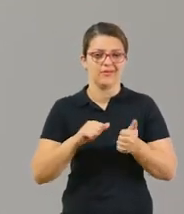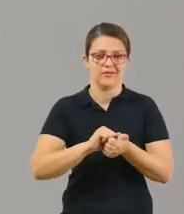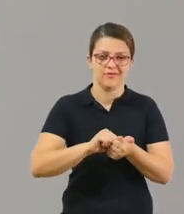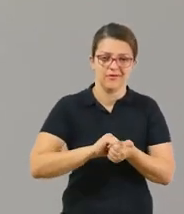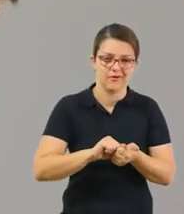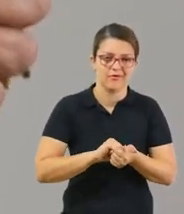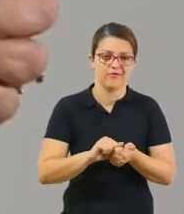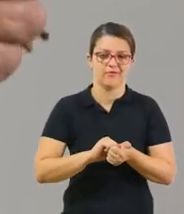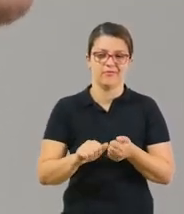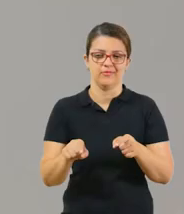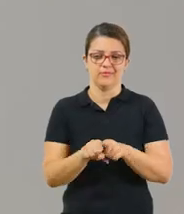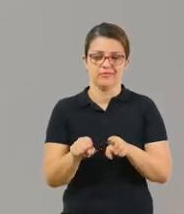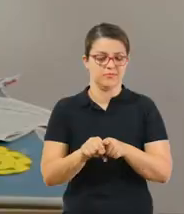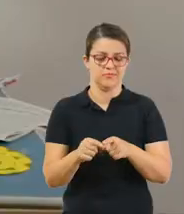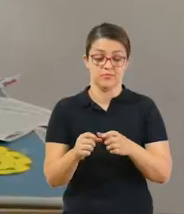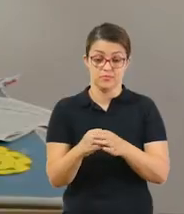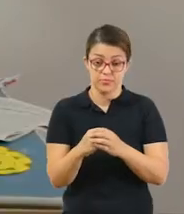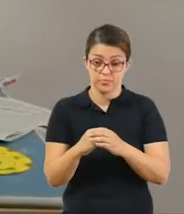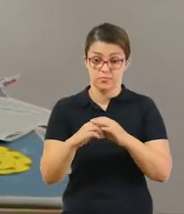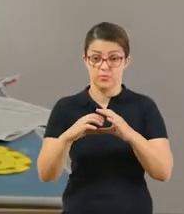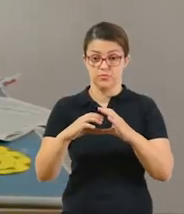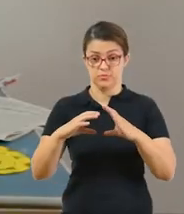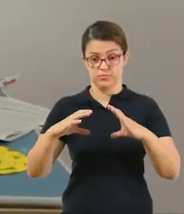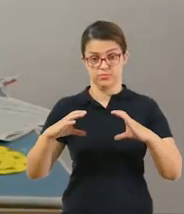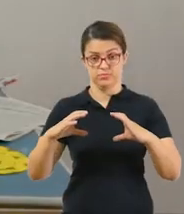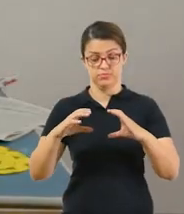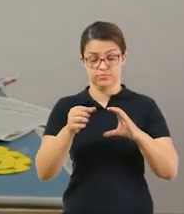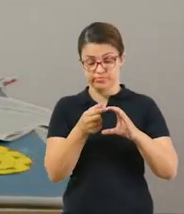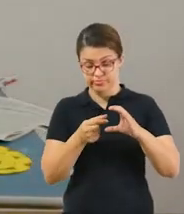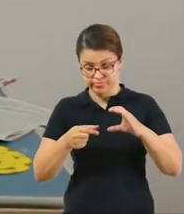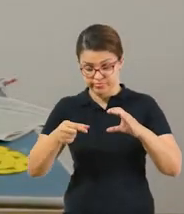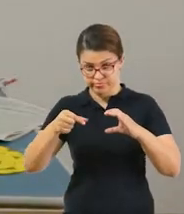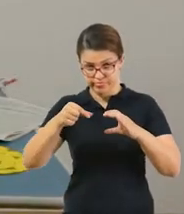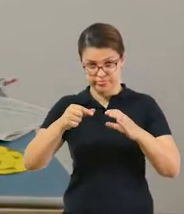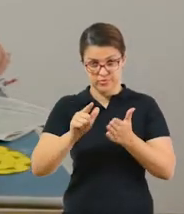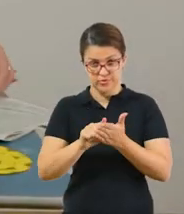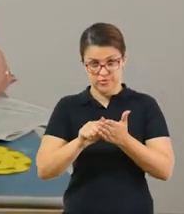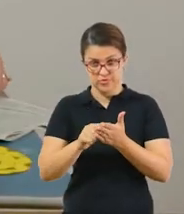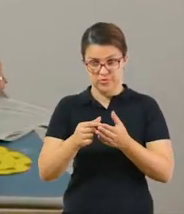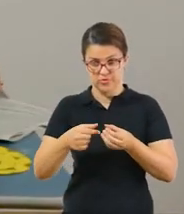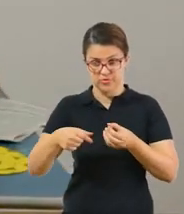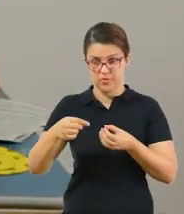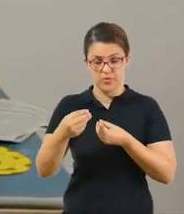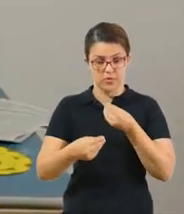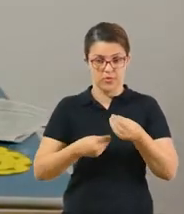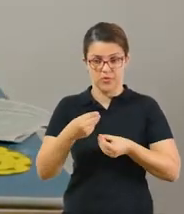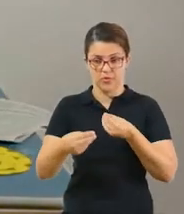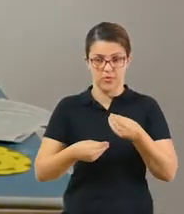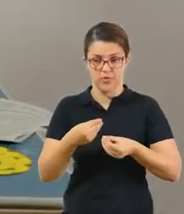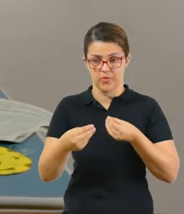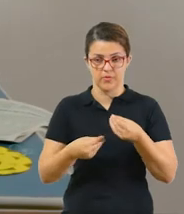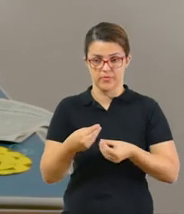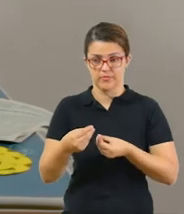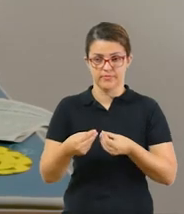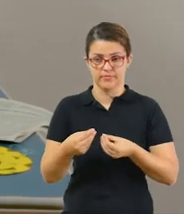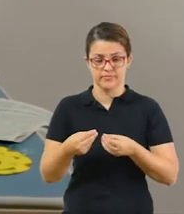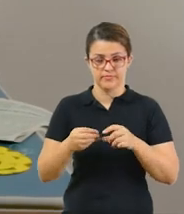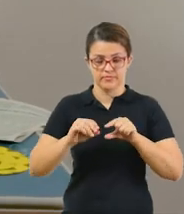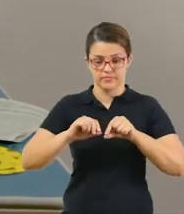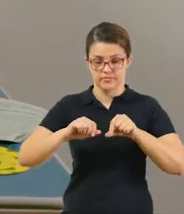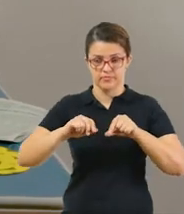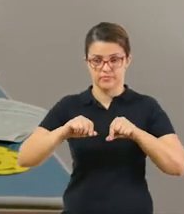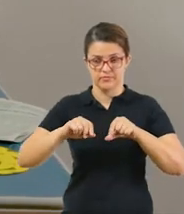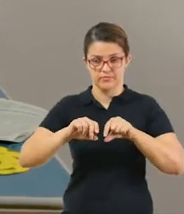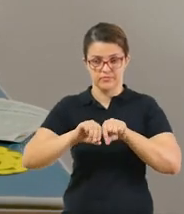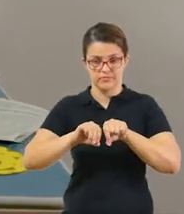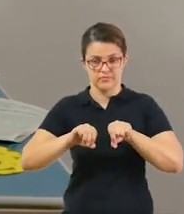quiser e depois cola se dando-se uma forma né então isso daqui ele é feito com a partir do que